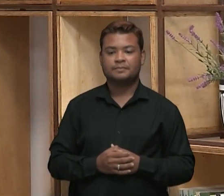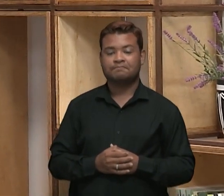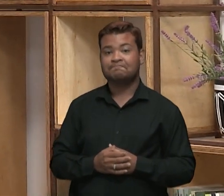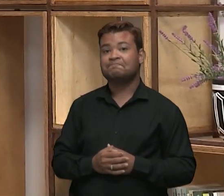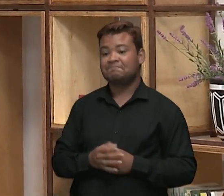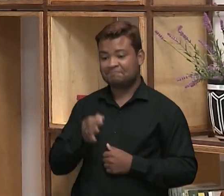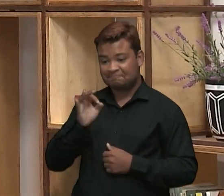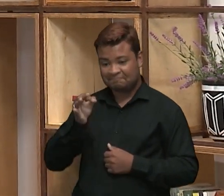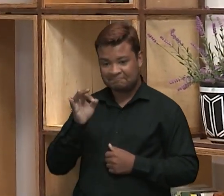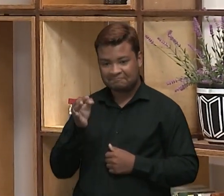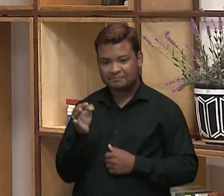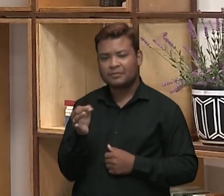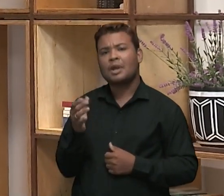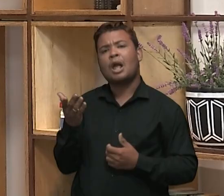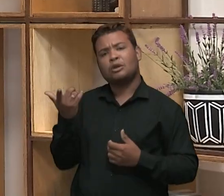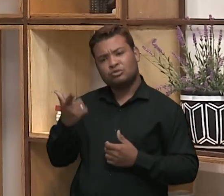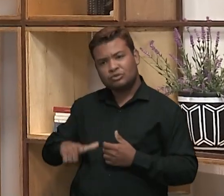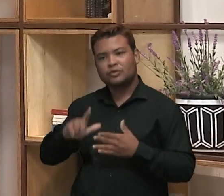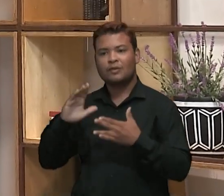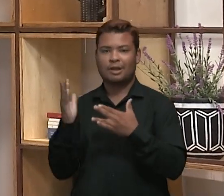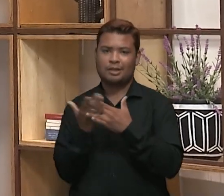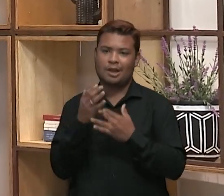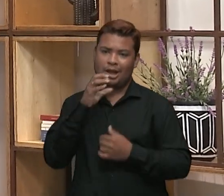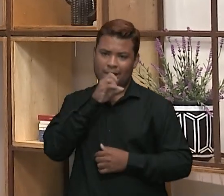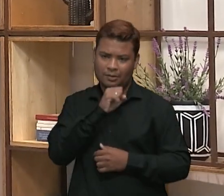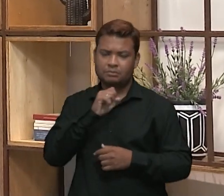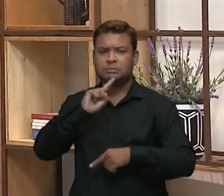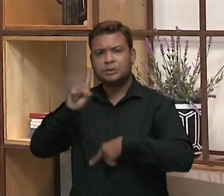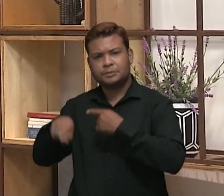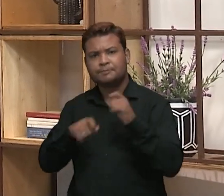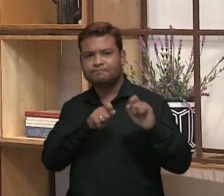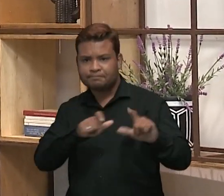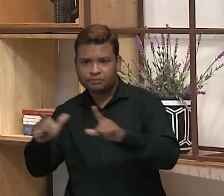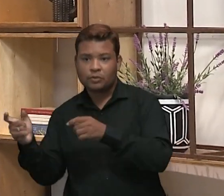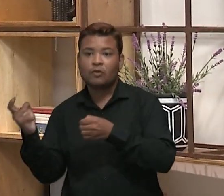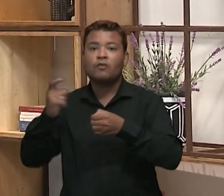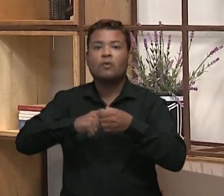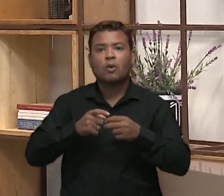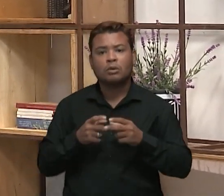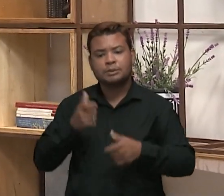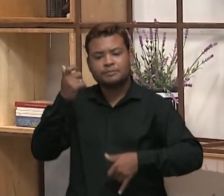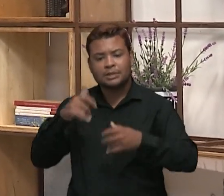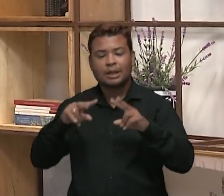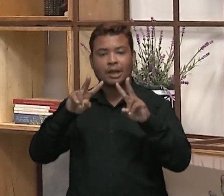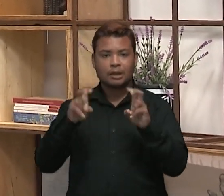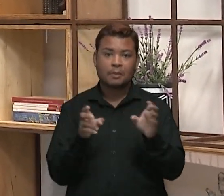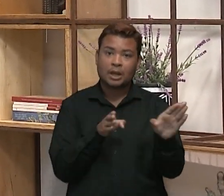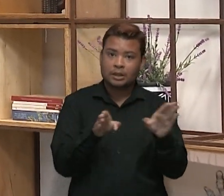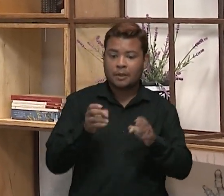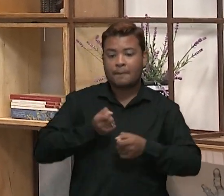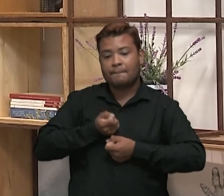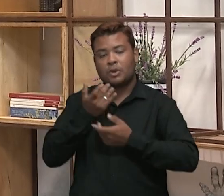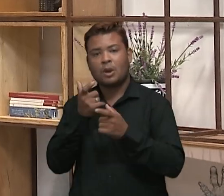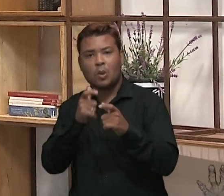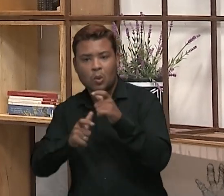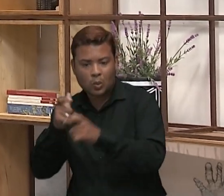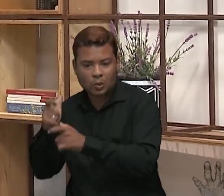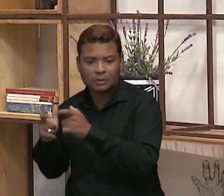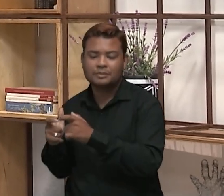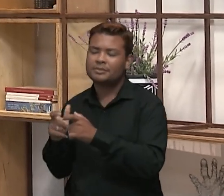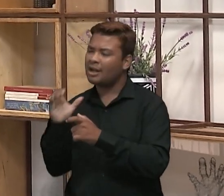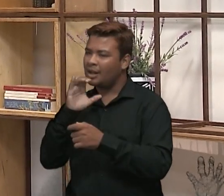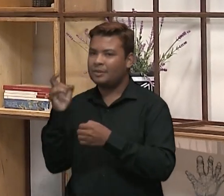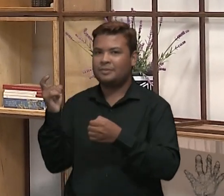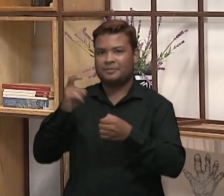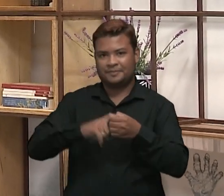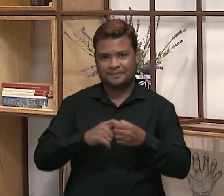Muito bem, pessoal, mais um intervalo rapidinho, mas já a gente volta falando sobre acessibilidade, poesia, quadrinhos, então não saia